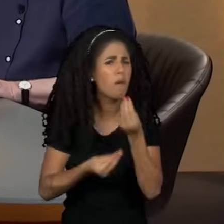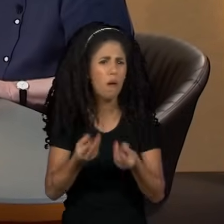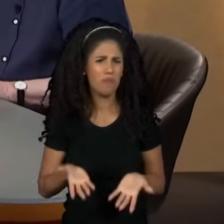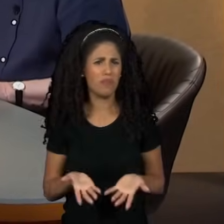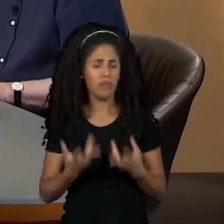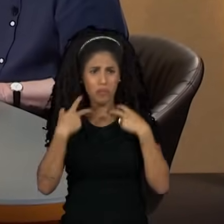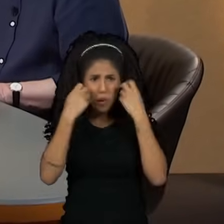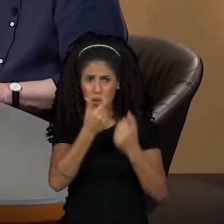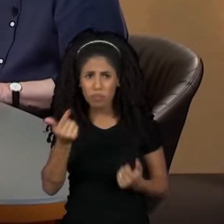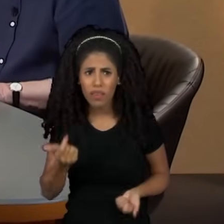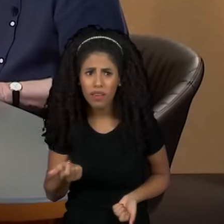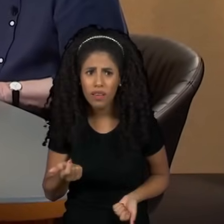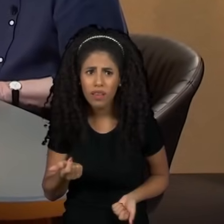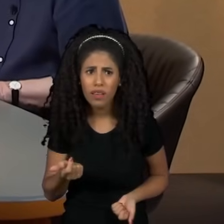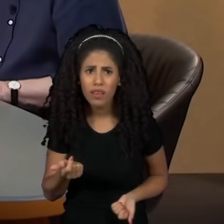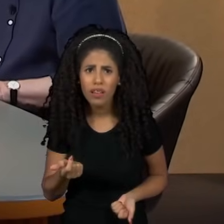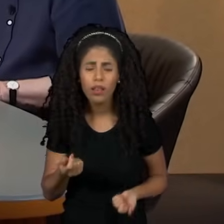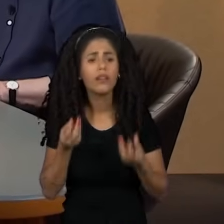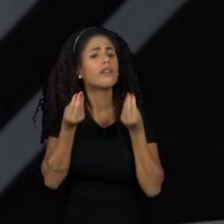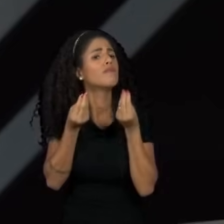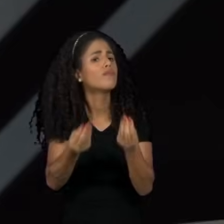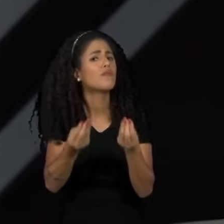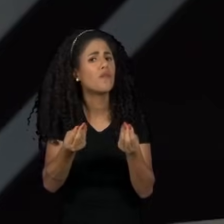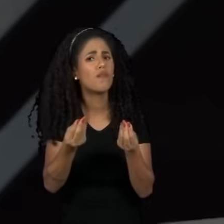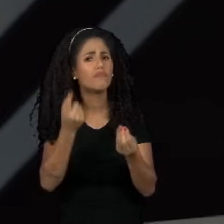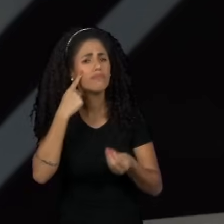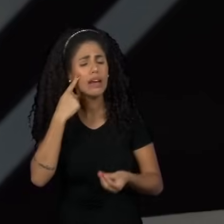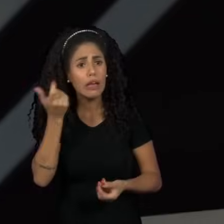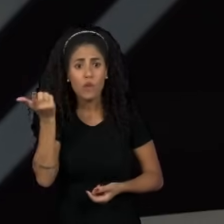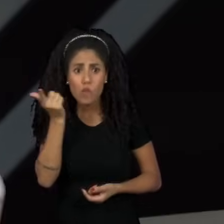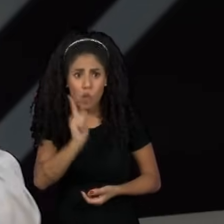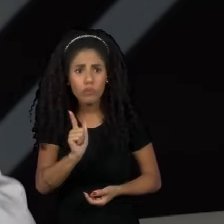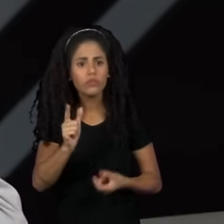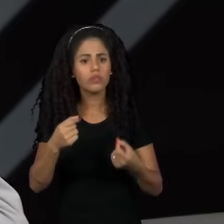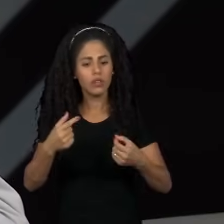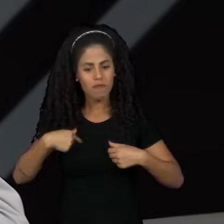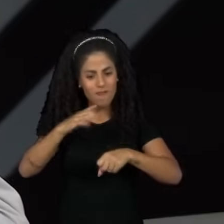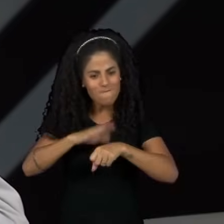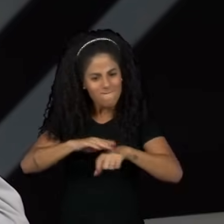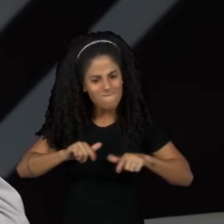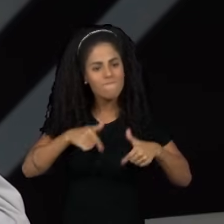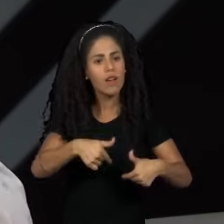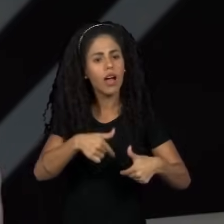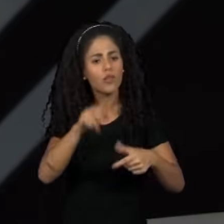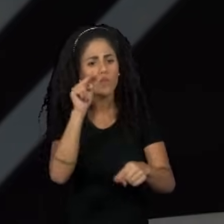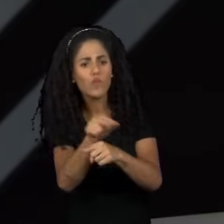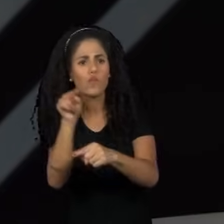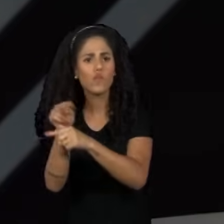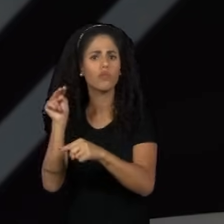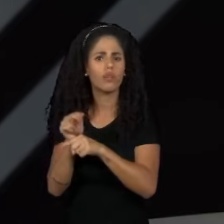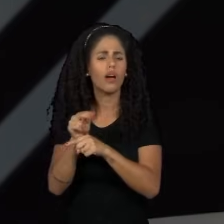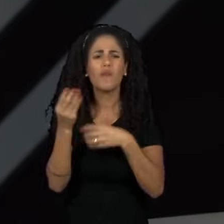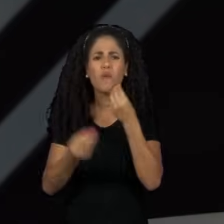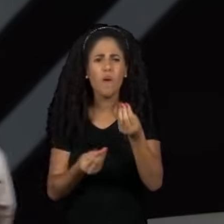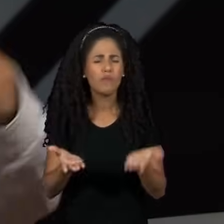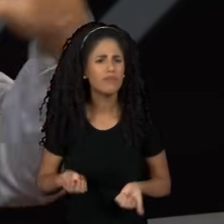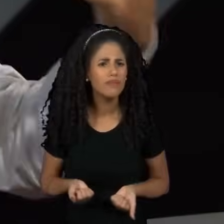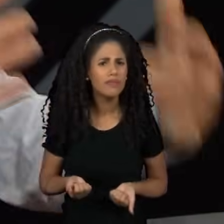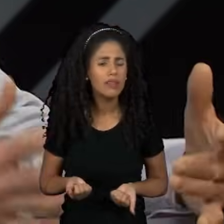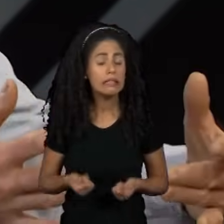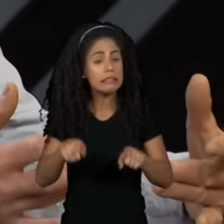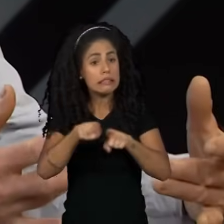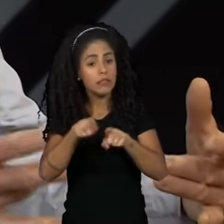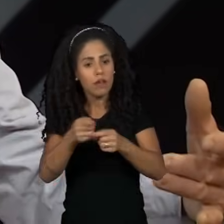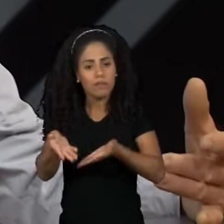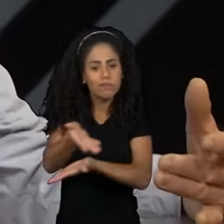vergonha? Como que ele não possa conseguir de ser útil? Seja de interagir para que a